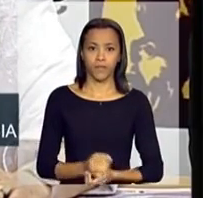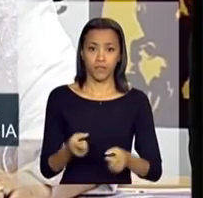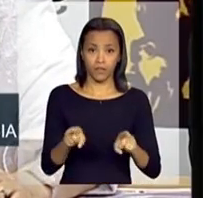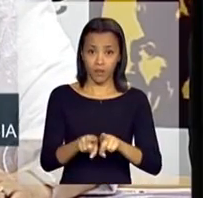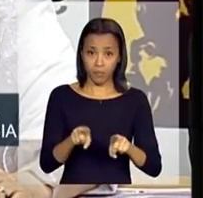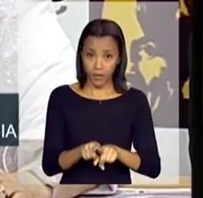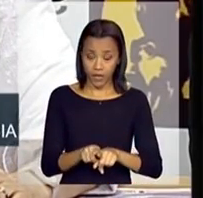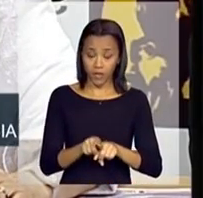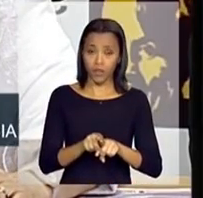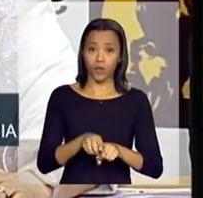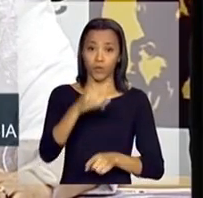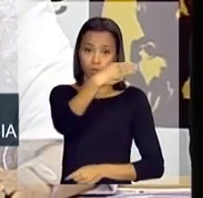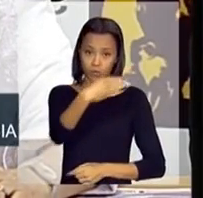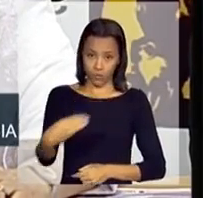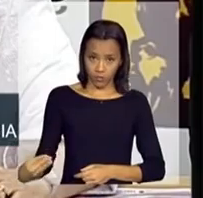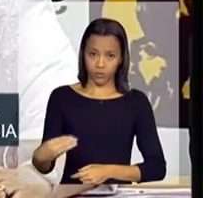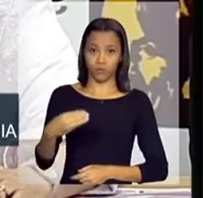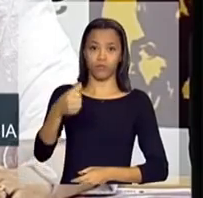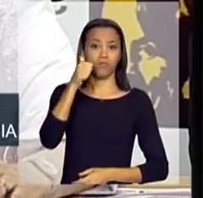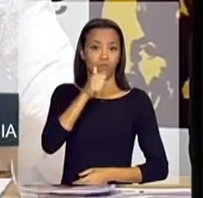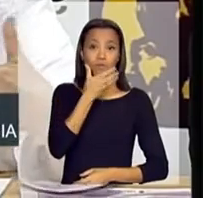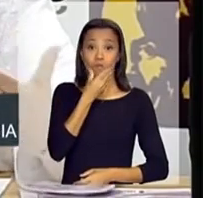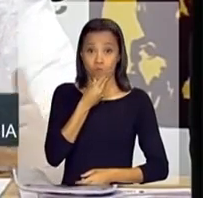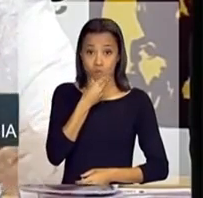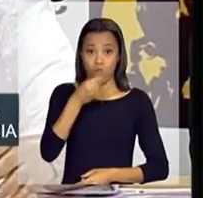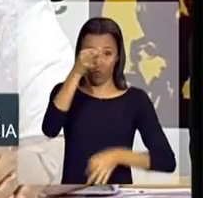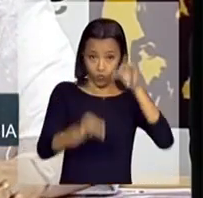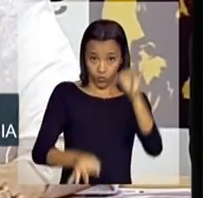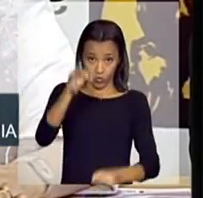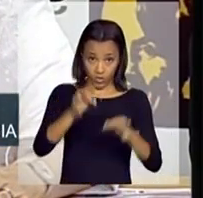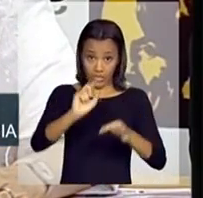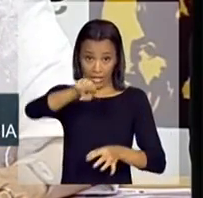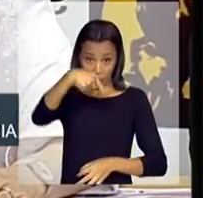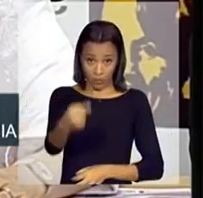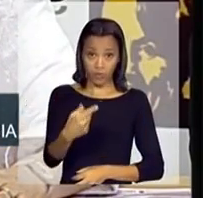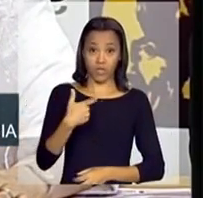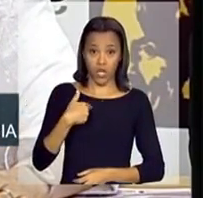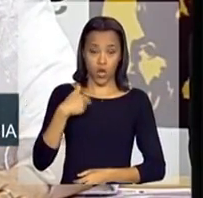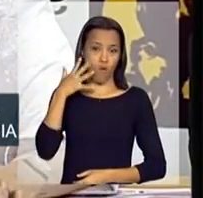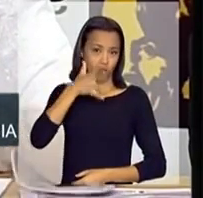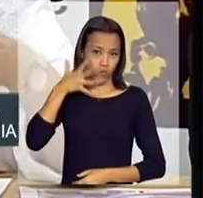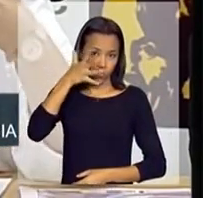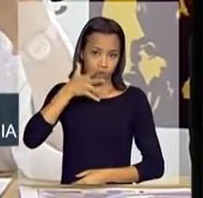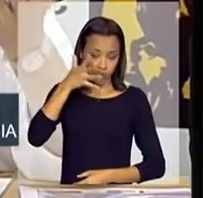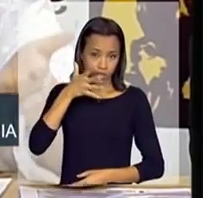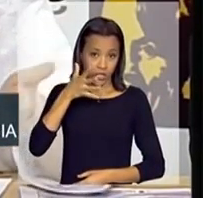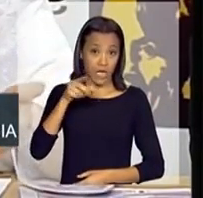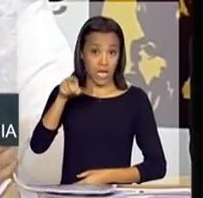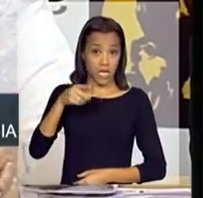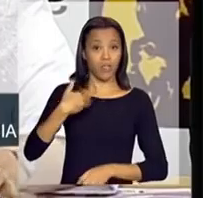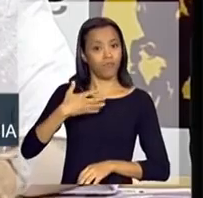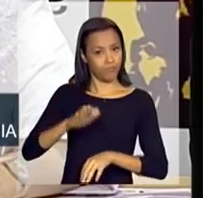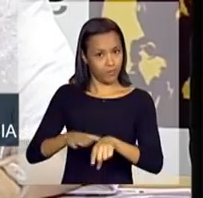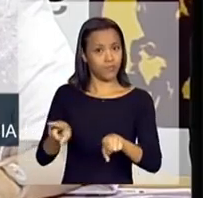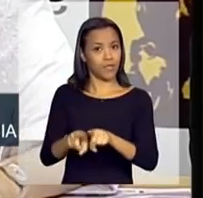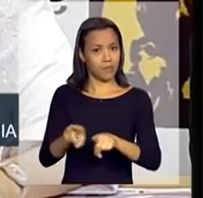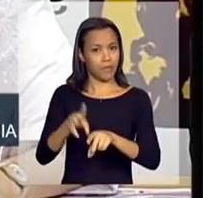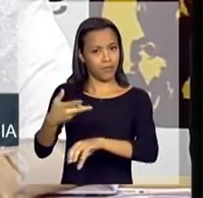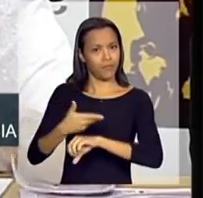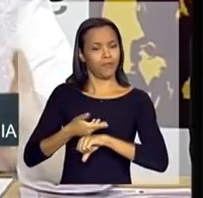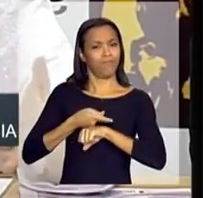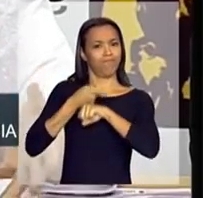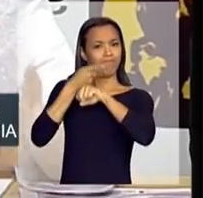onde o ministro da Justiça, depois da minha fala, ele me homenageou